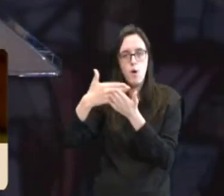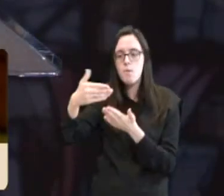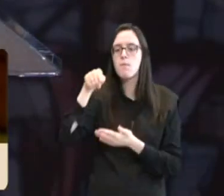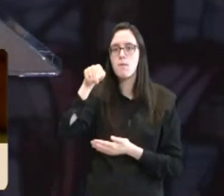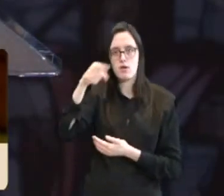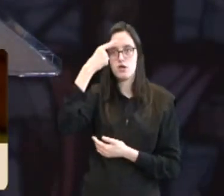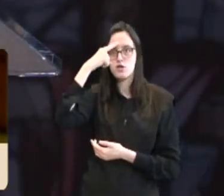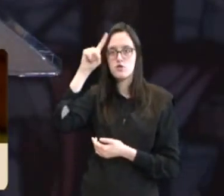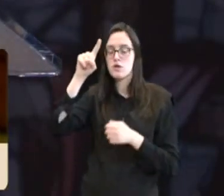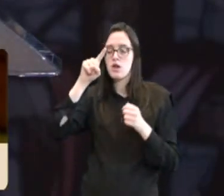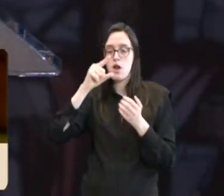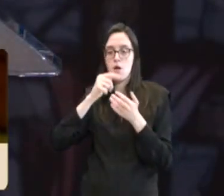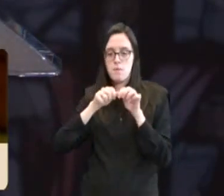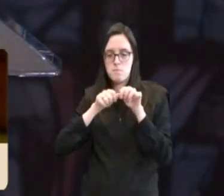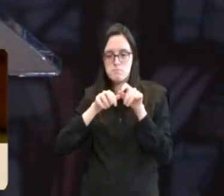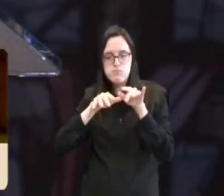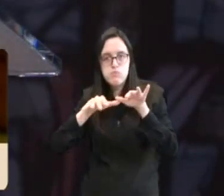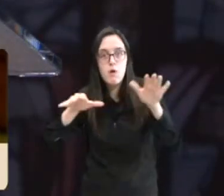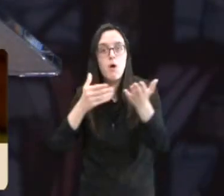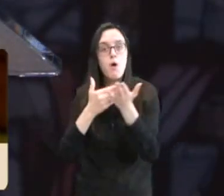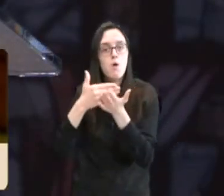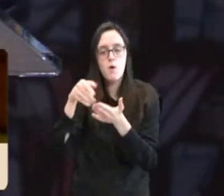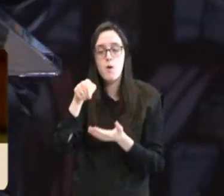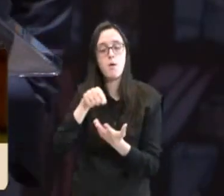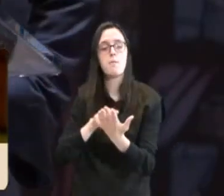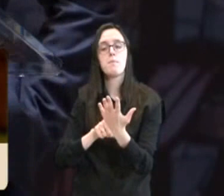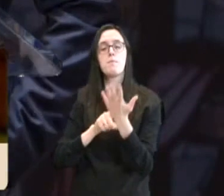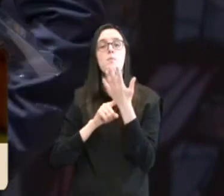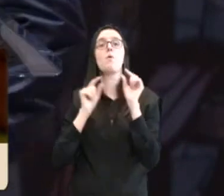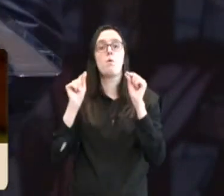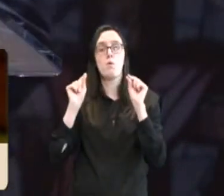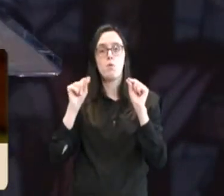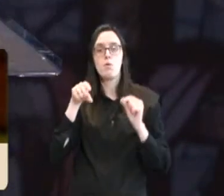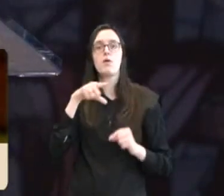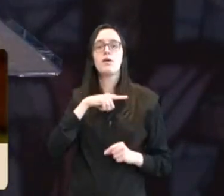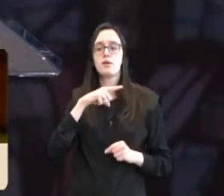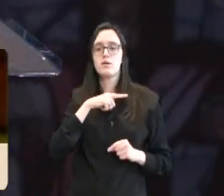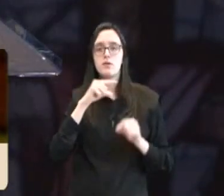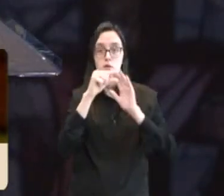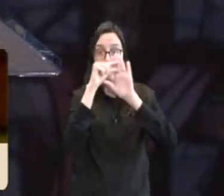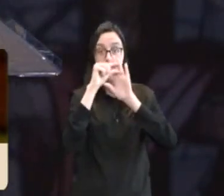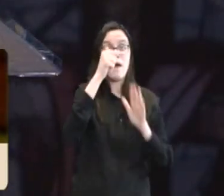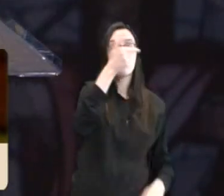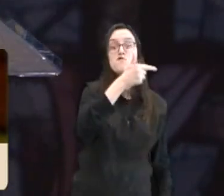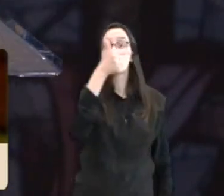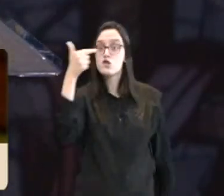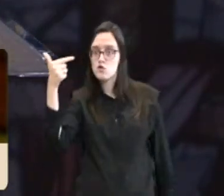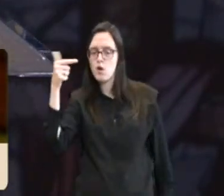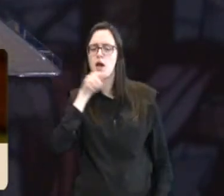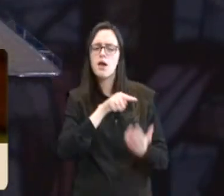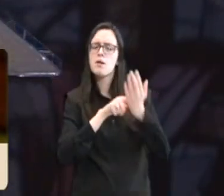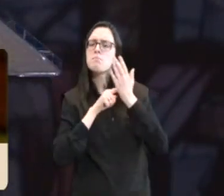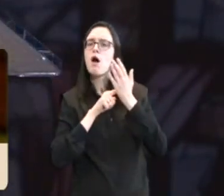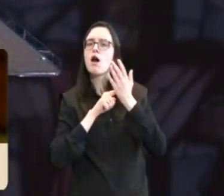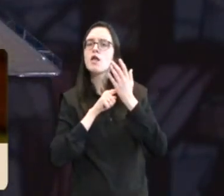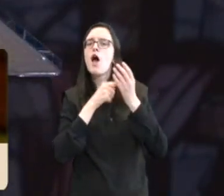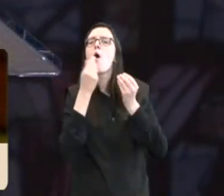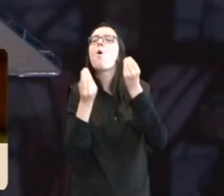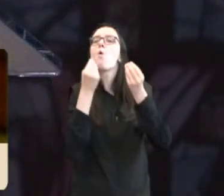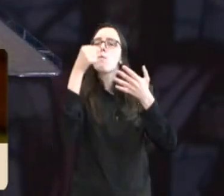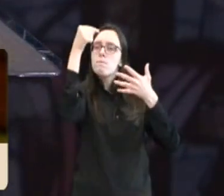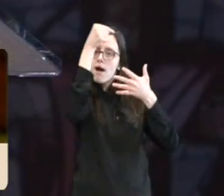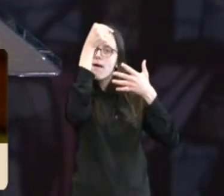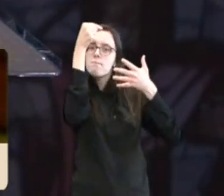naquele dia, e ela começa a nos mostrar, a partir do verso 22, algumas